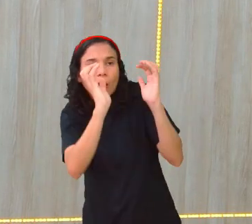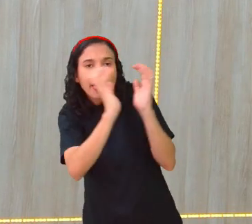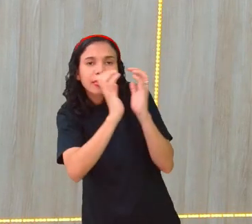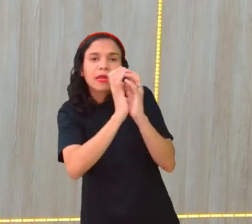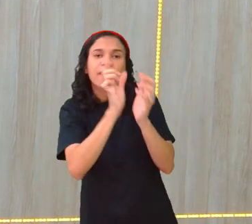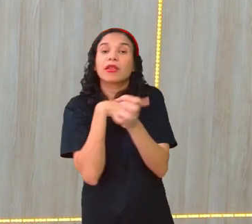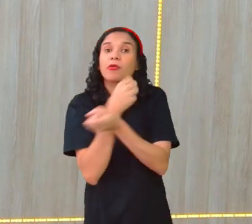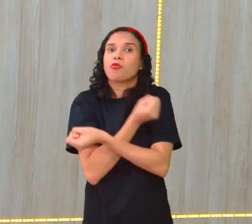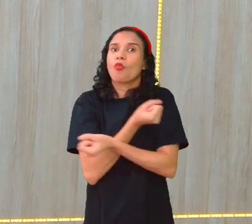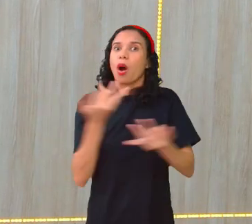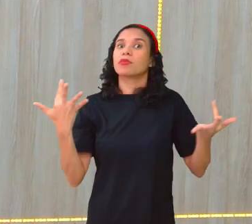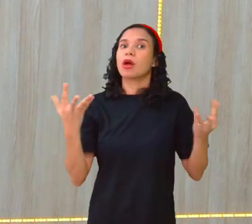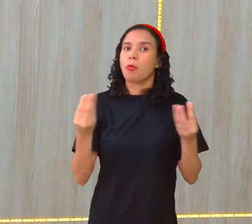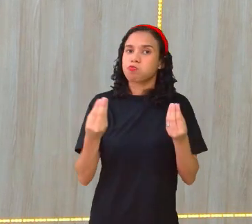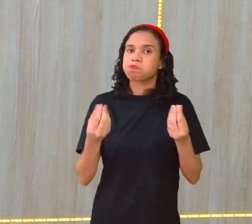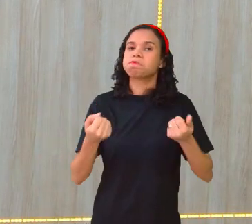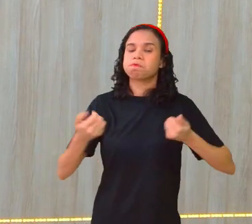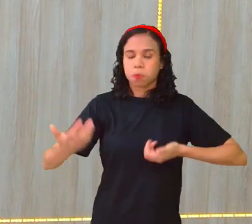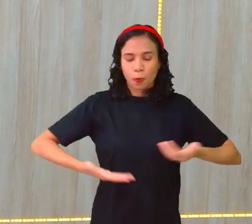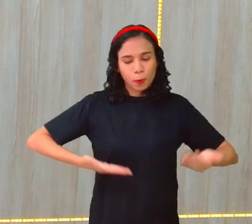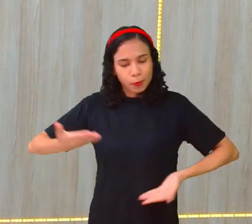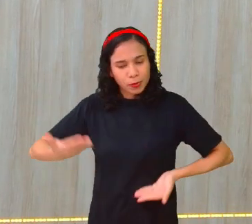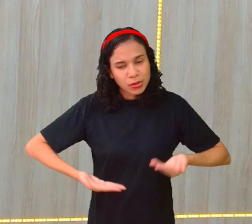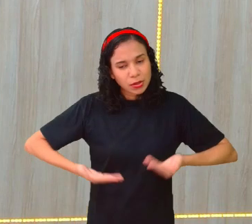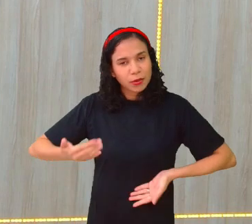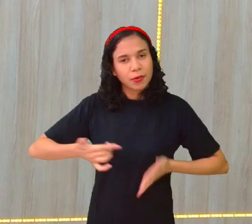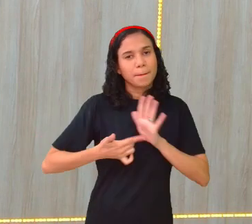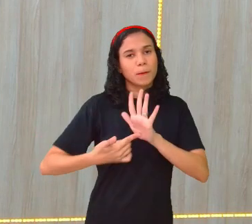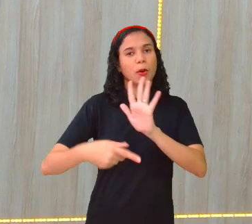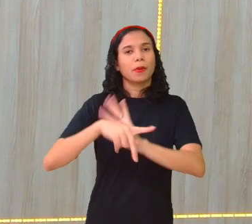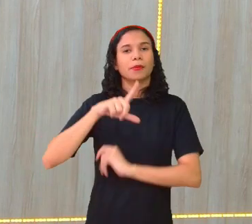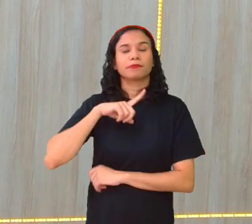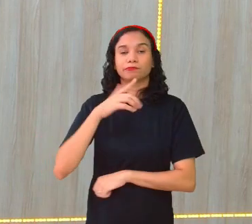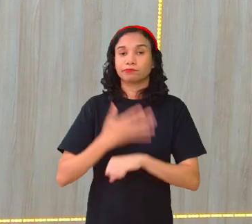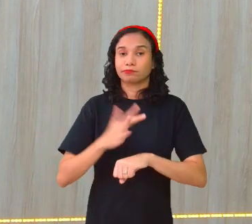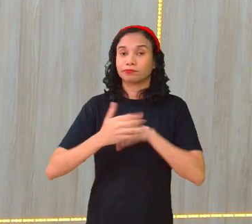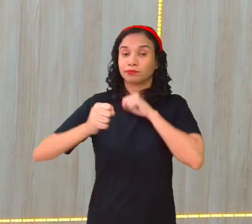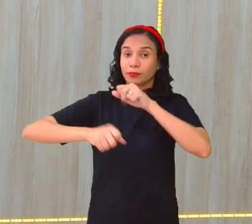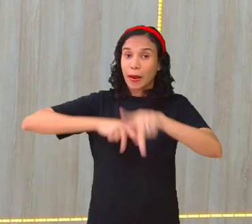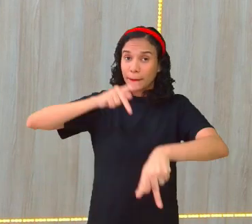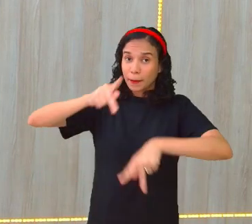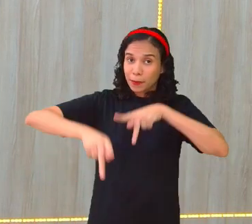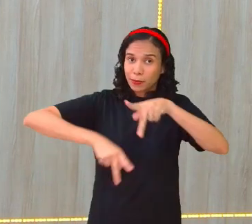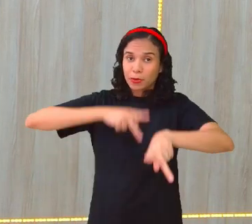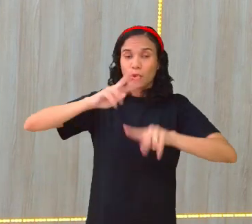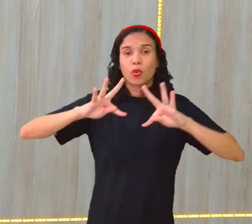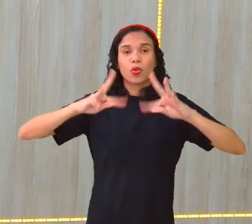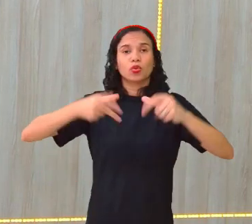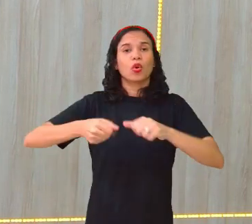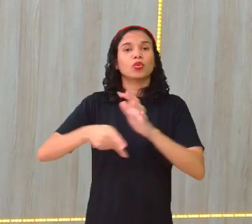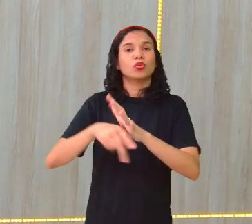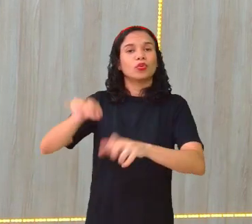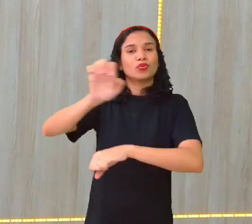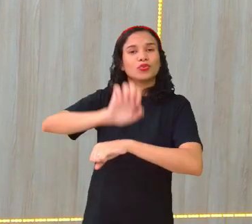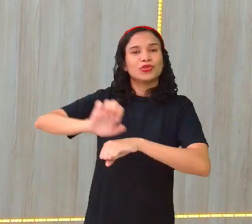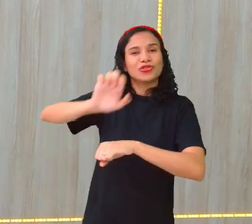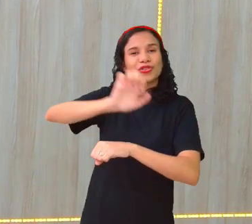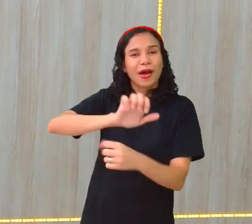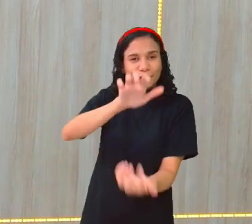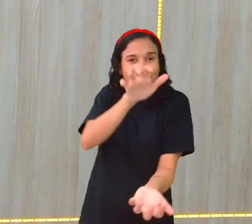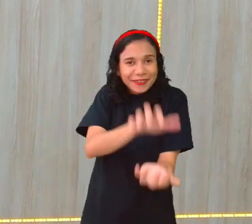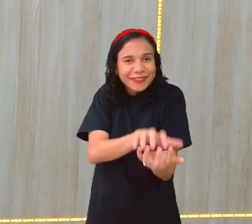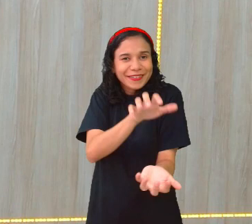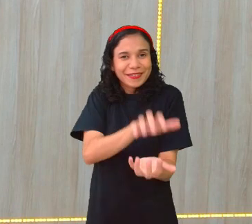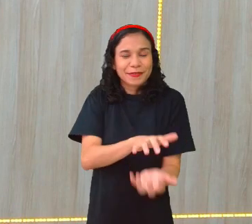grande quantidade de serviços que são oferecidos à população de todo o estado de Pernambuco.